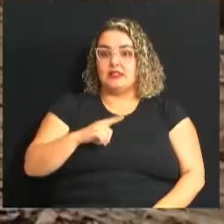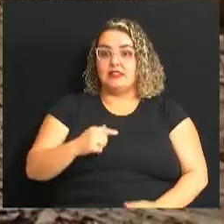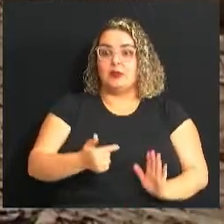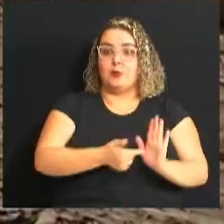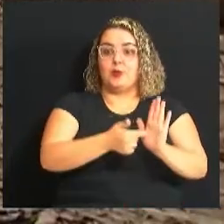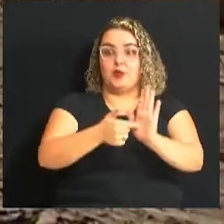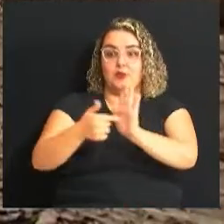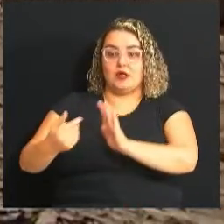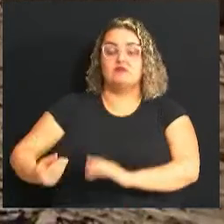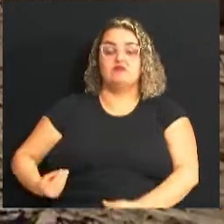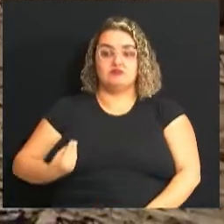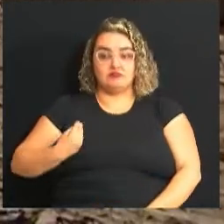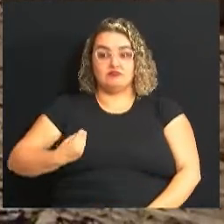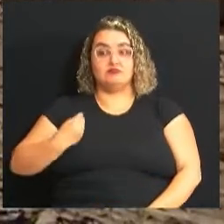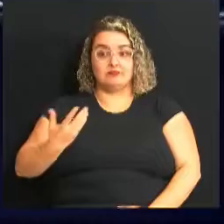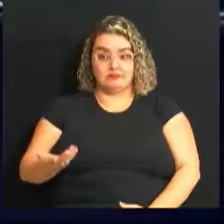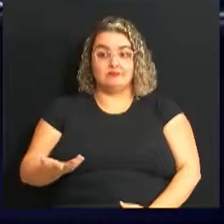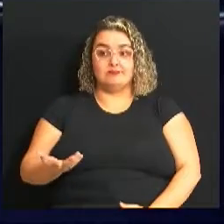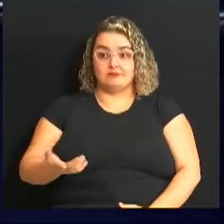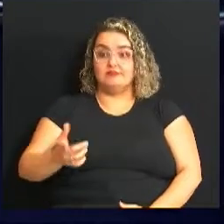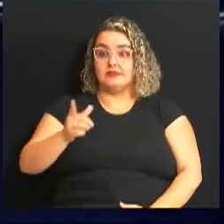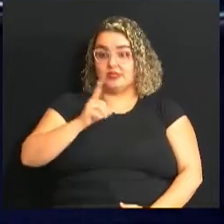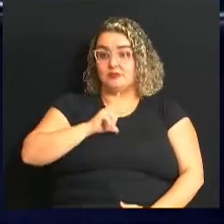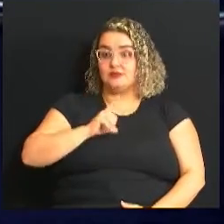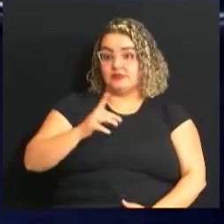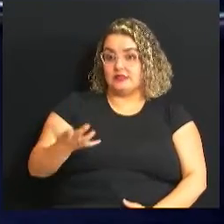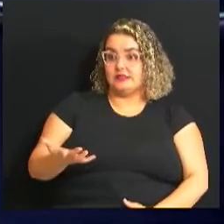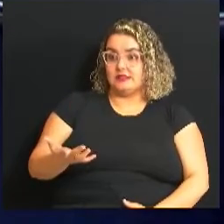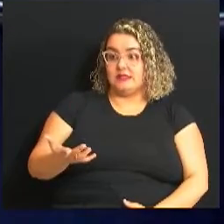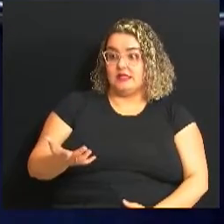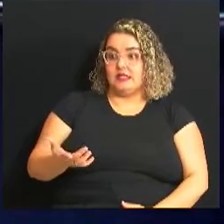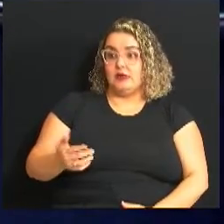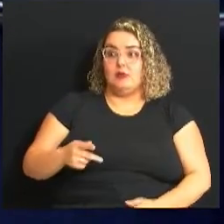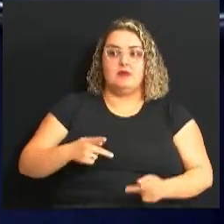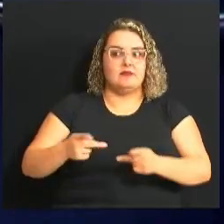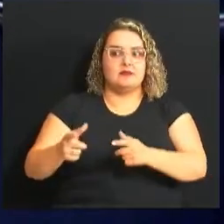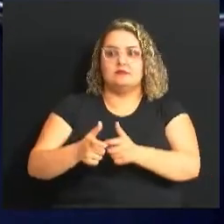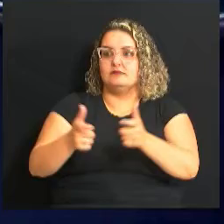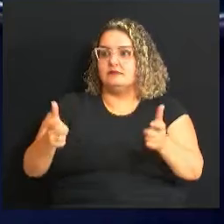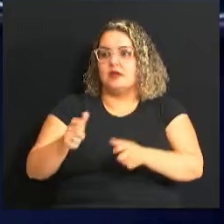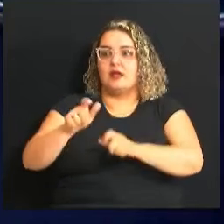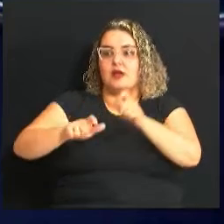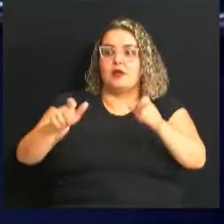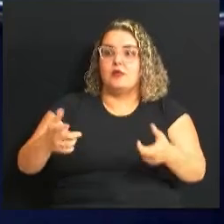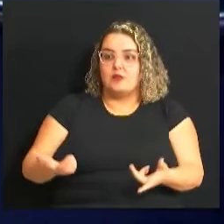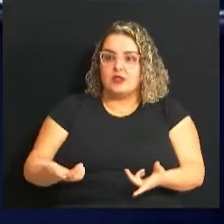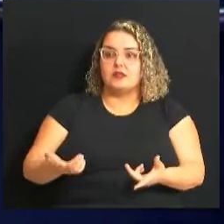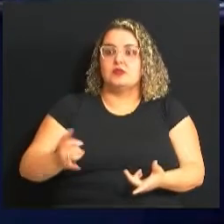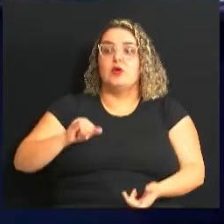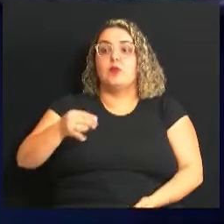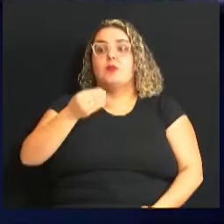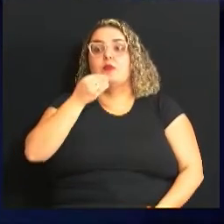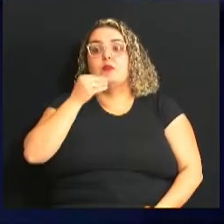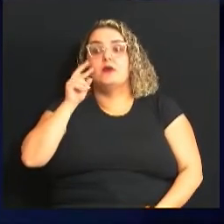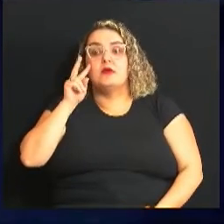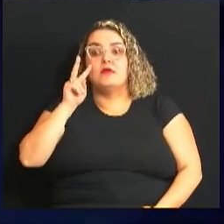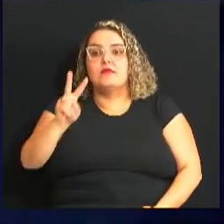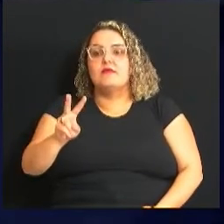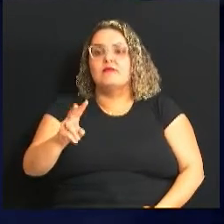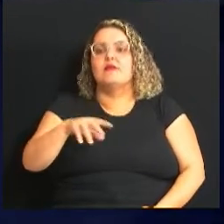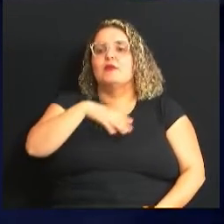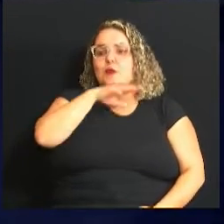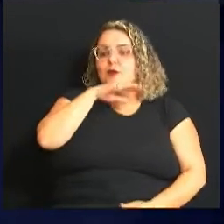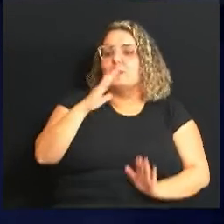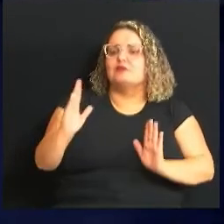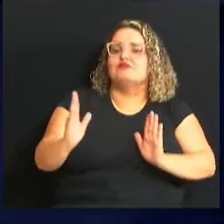viva. Então, ele tem uma visitação altíssima, porque a pessoa tem a oportunidade de ver o animal frente a frente.